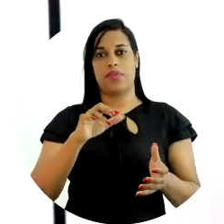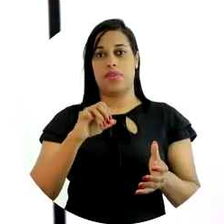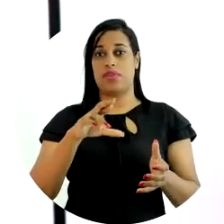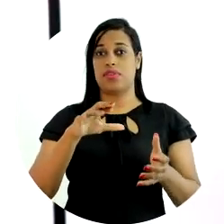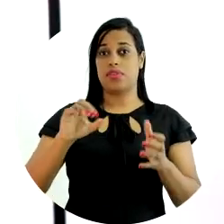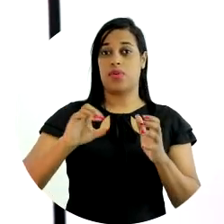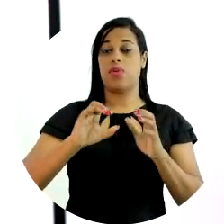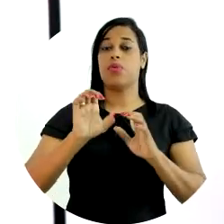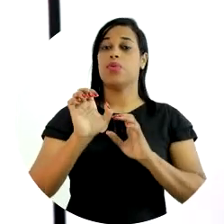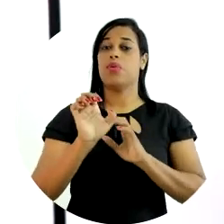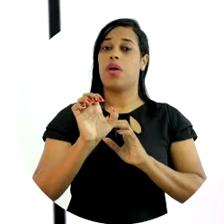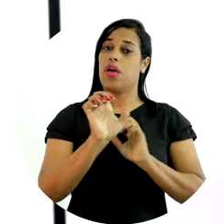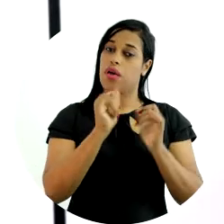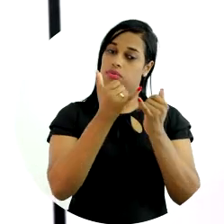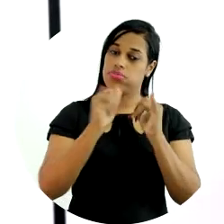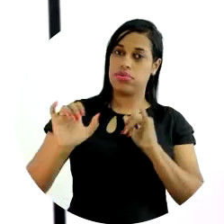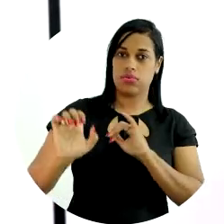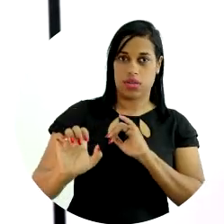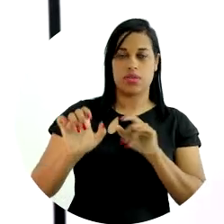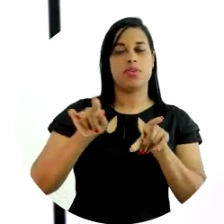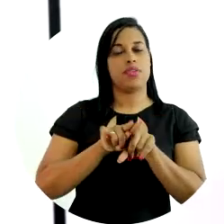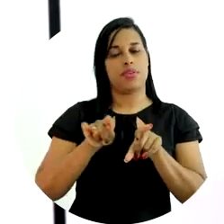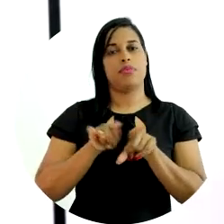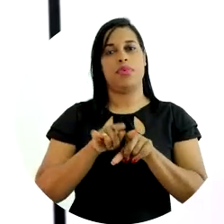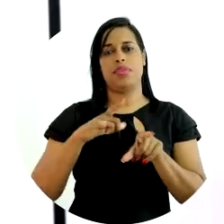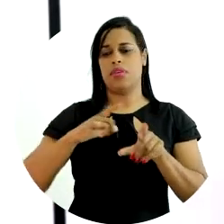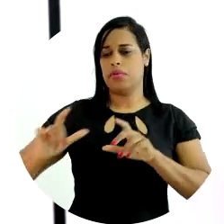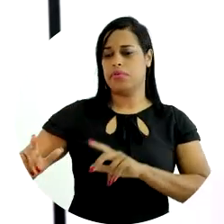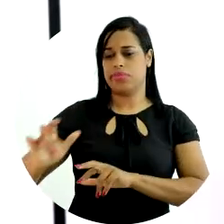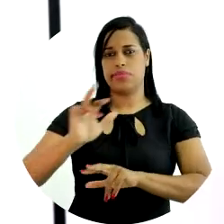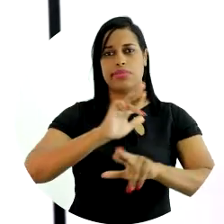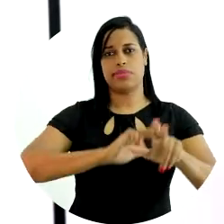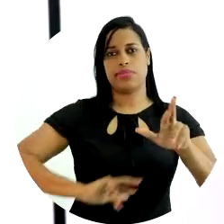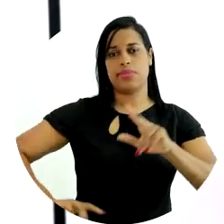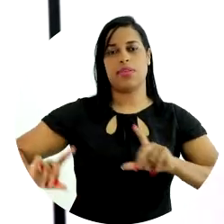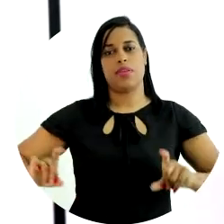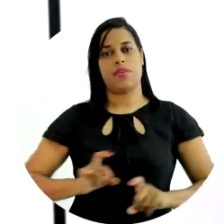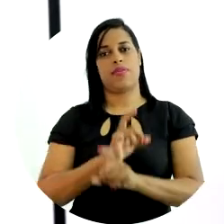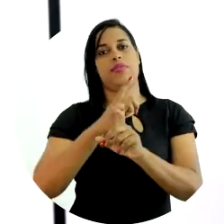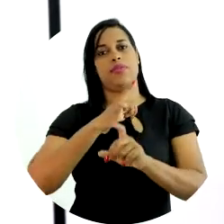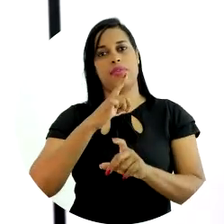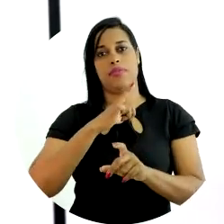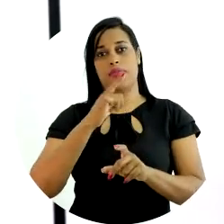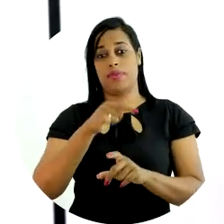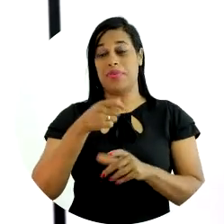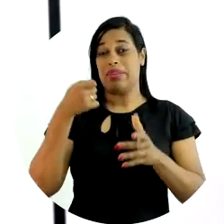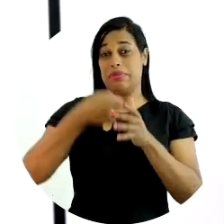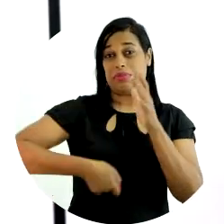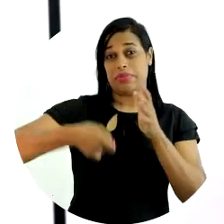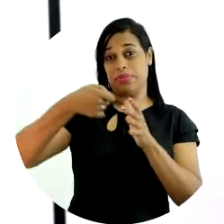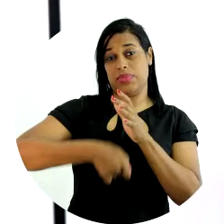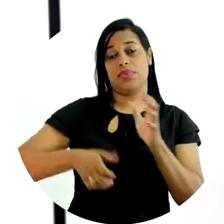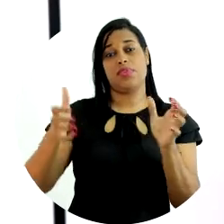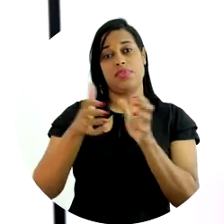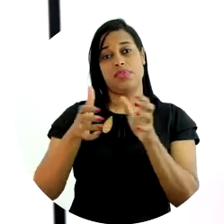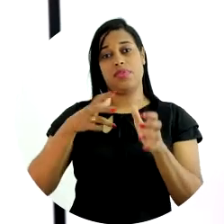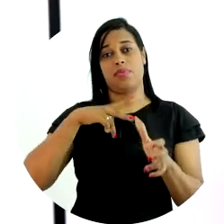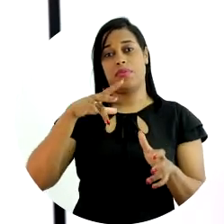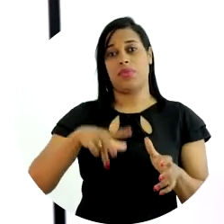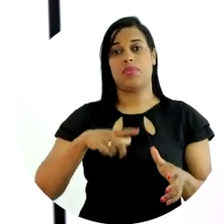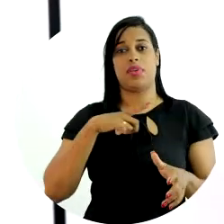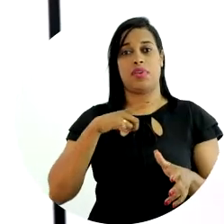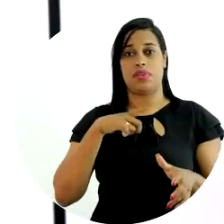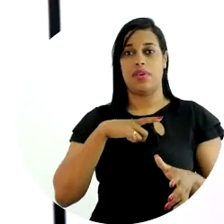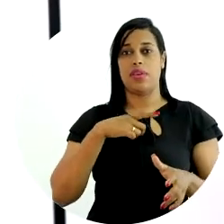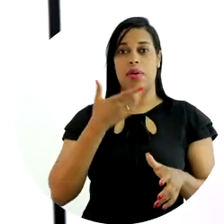Confederação do Equador, e outras revoltas surgiram país afora, justamente por conta dessa maior pressão da